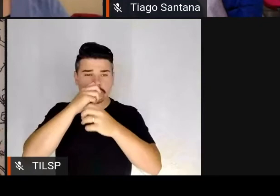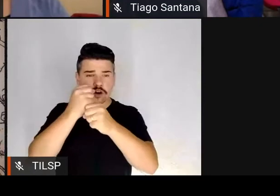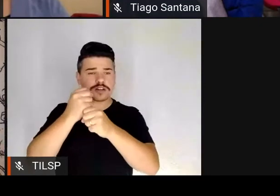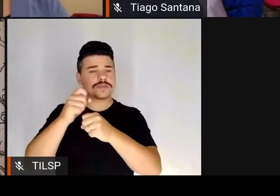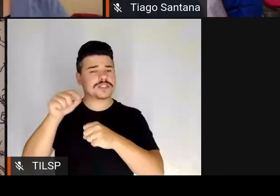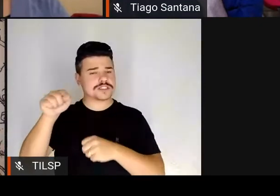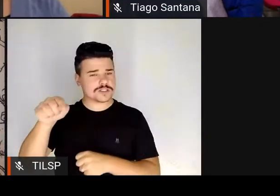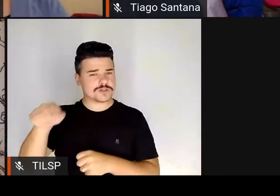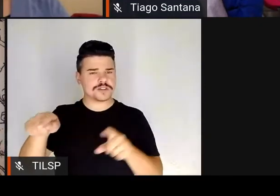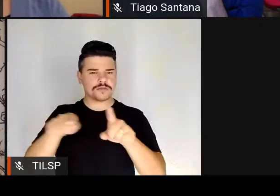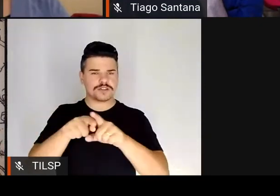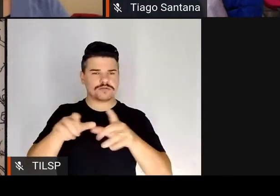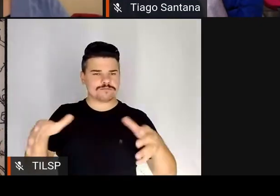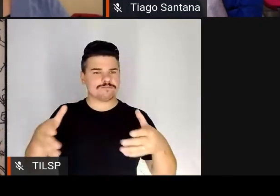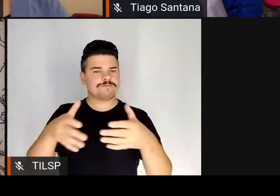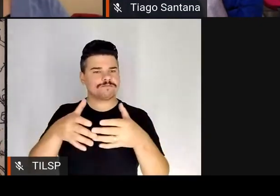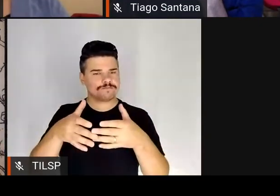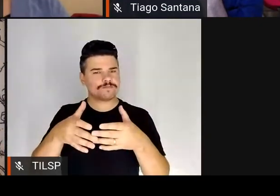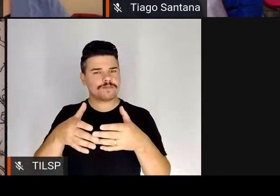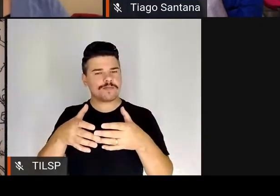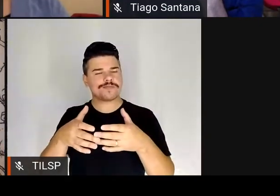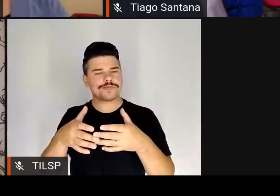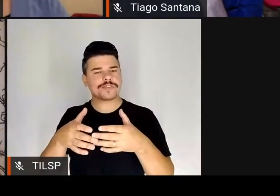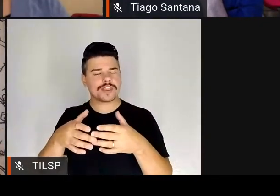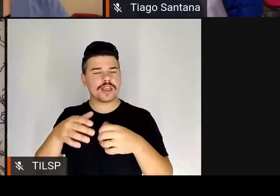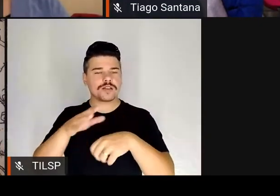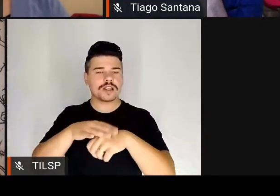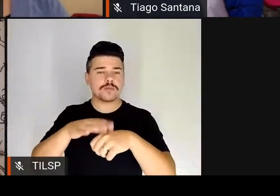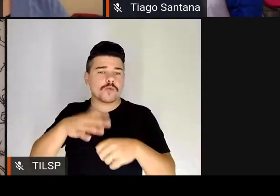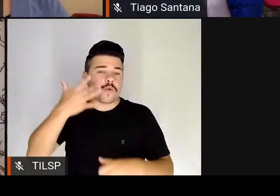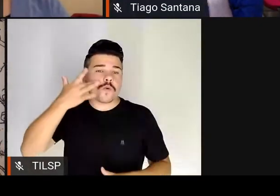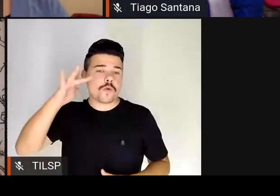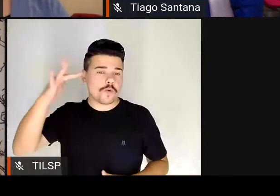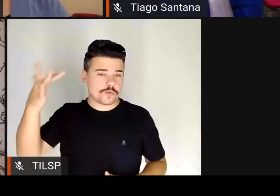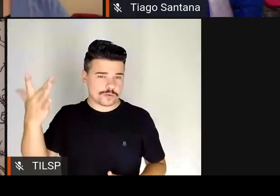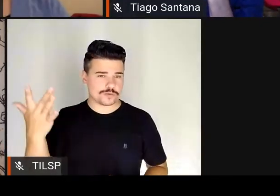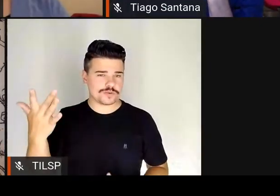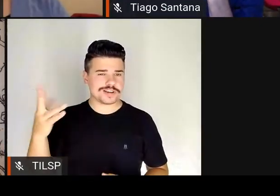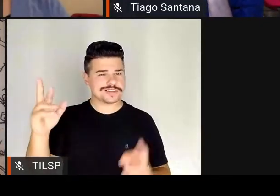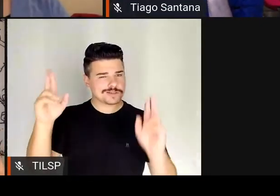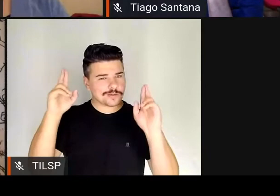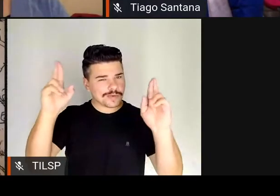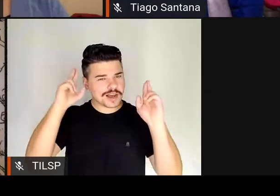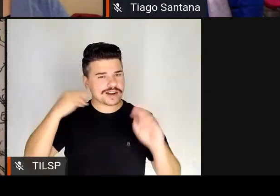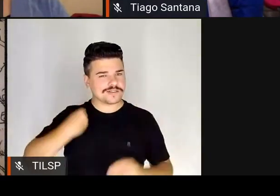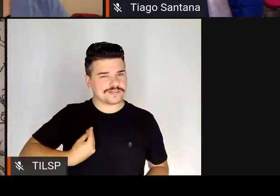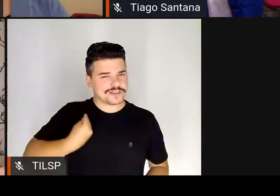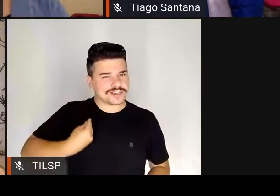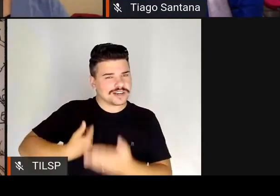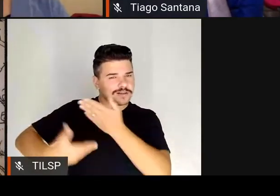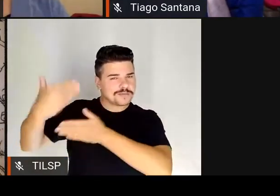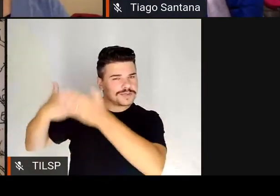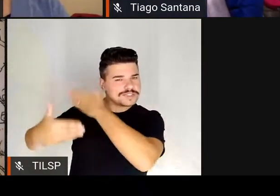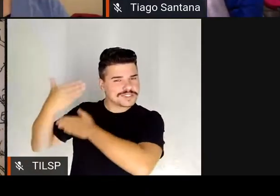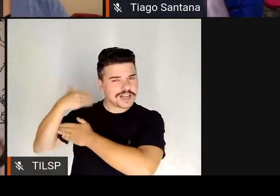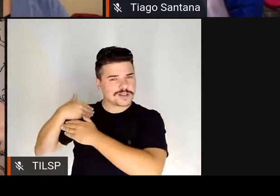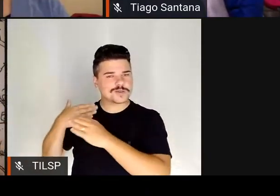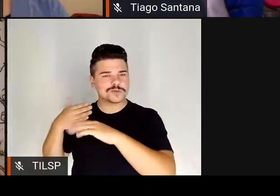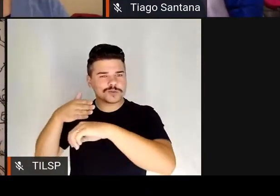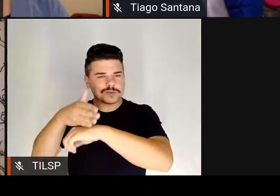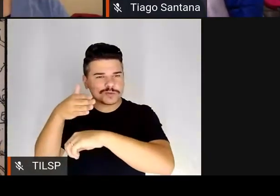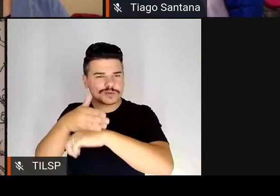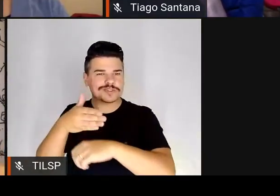nostalgia desse tempo de ouro, né? Vamos dizer assim. Eu queria muito ter vivido isso, poder comprar a Life nas